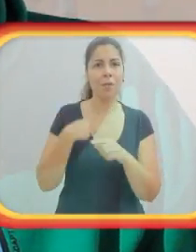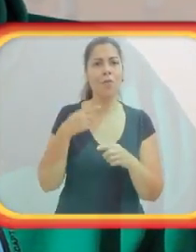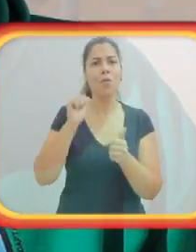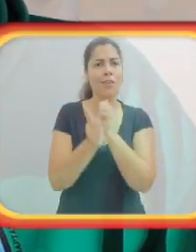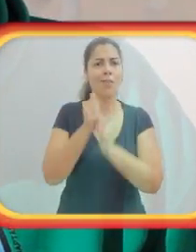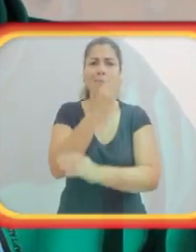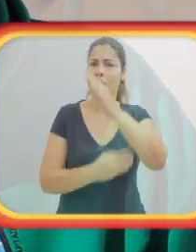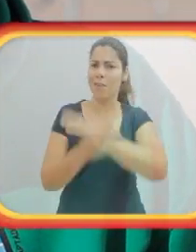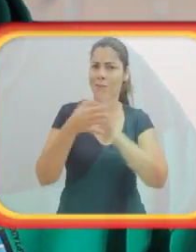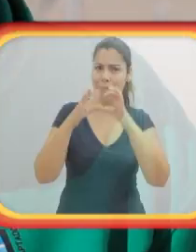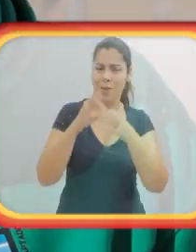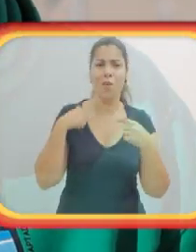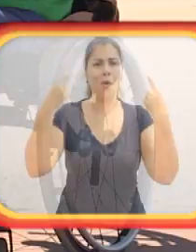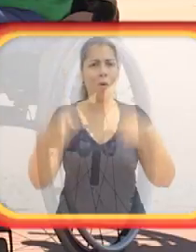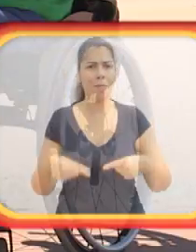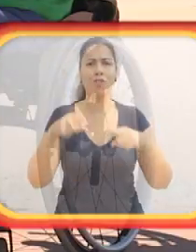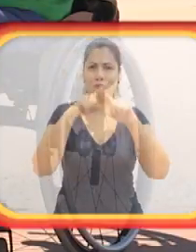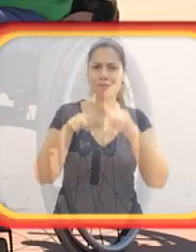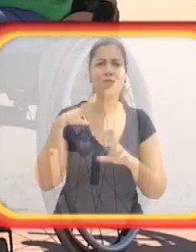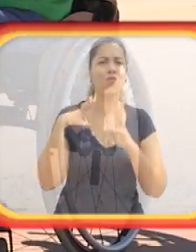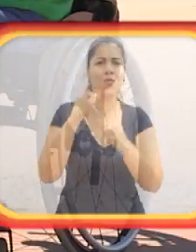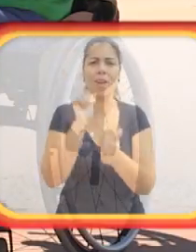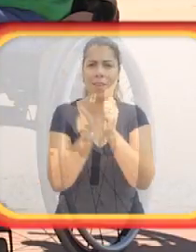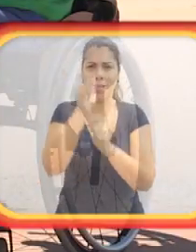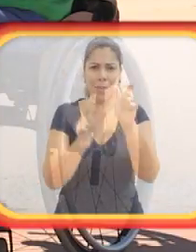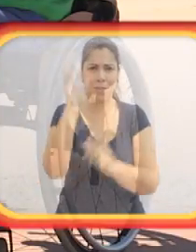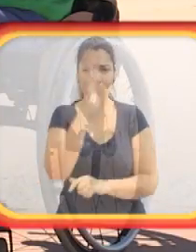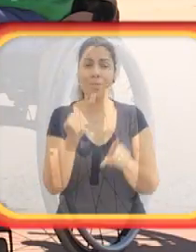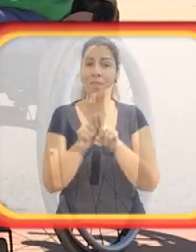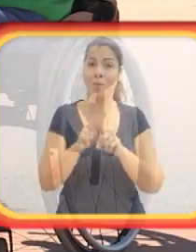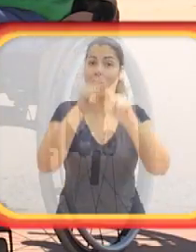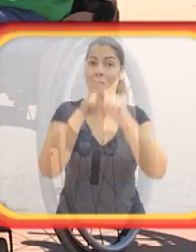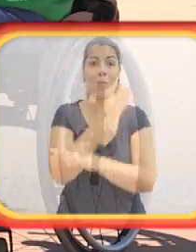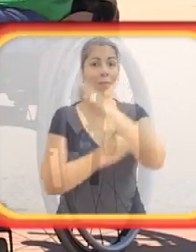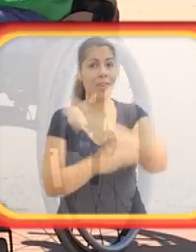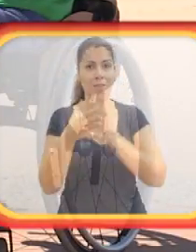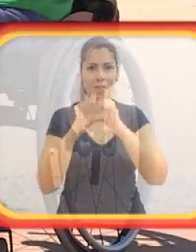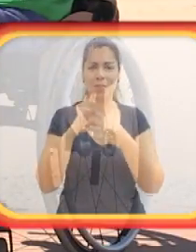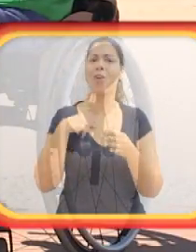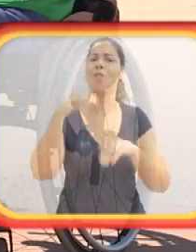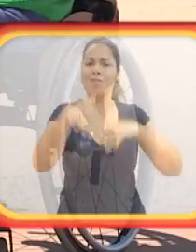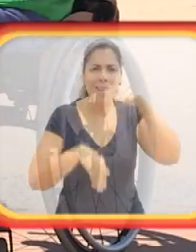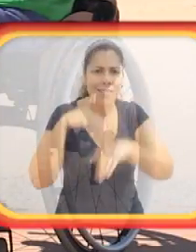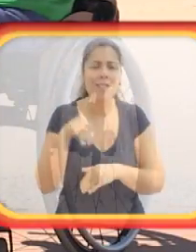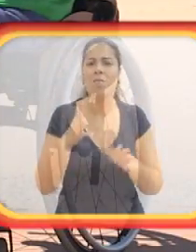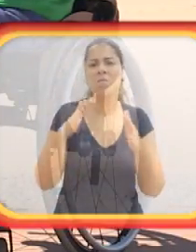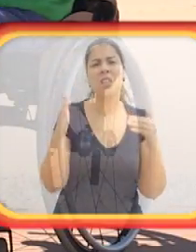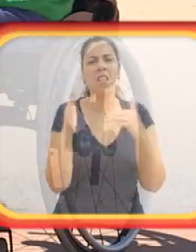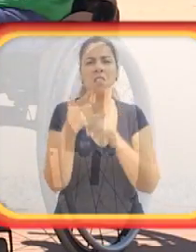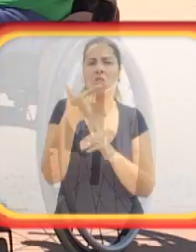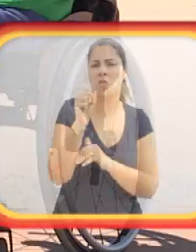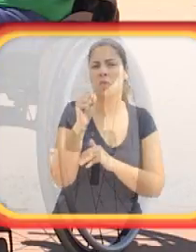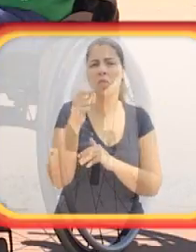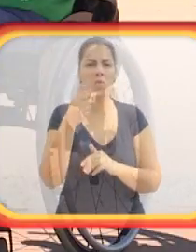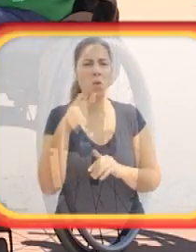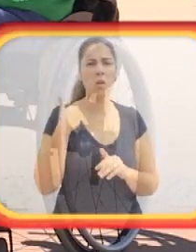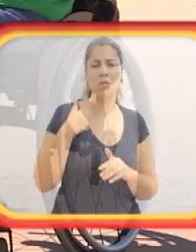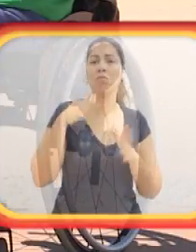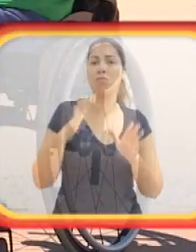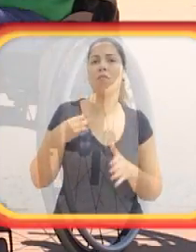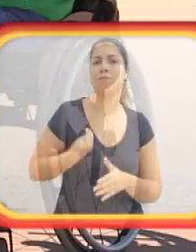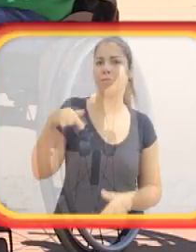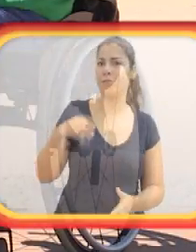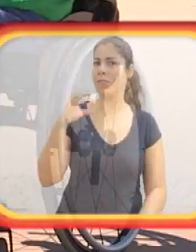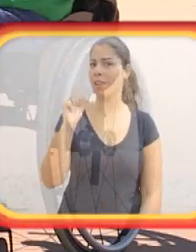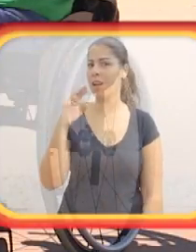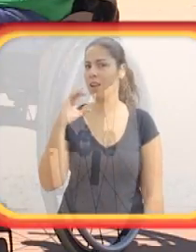Paralímpicos. Eu fazia natação. Por volta dos meus 28 anos, estava aqui em Carcavelos. De repente comecei a sentir qualquer